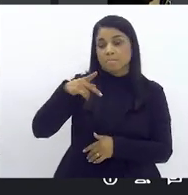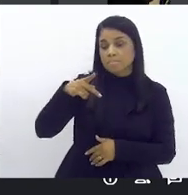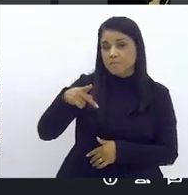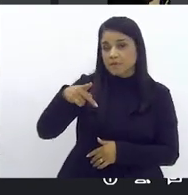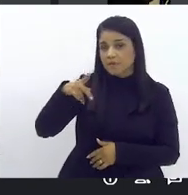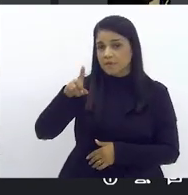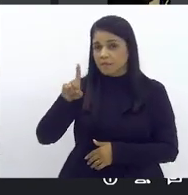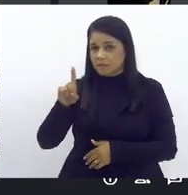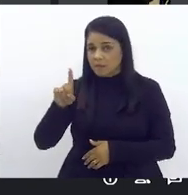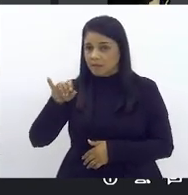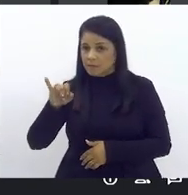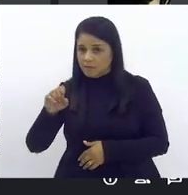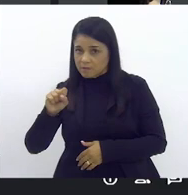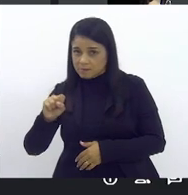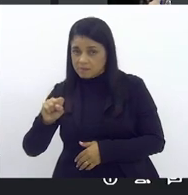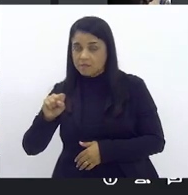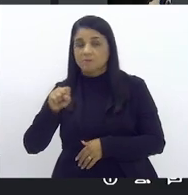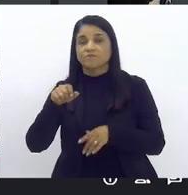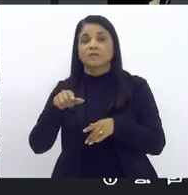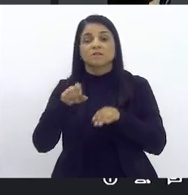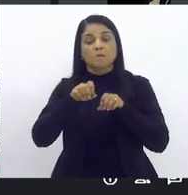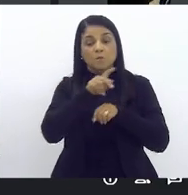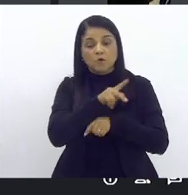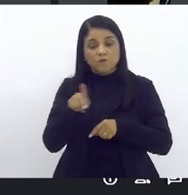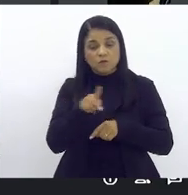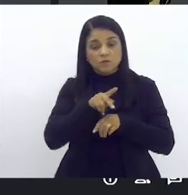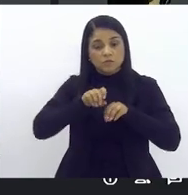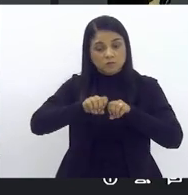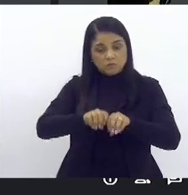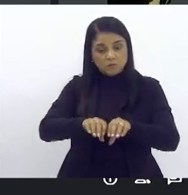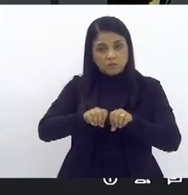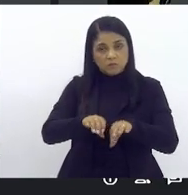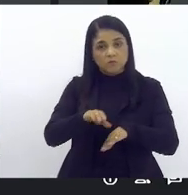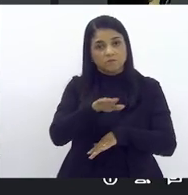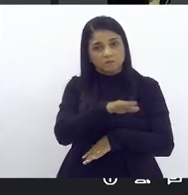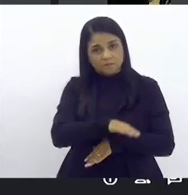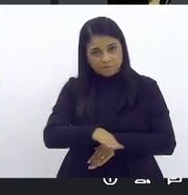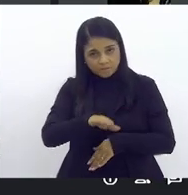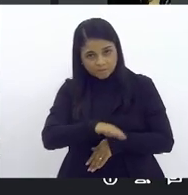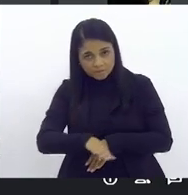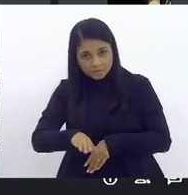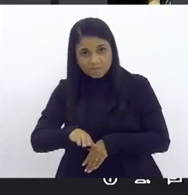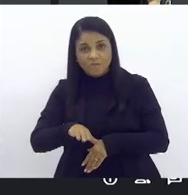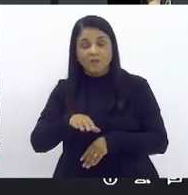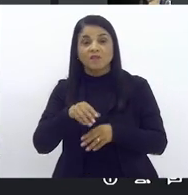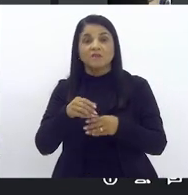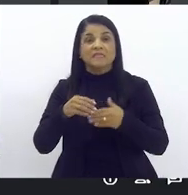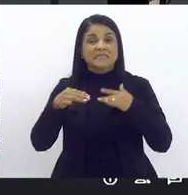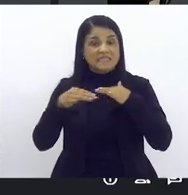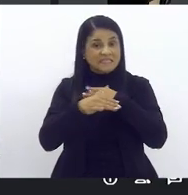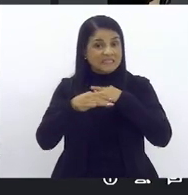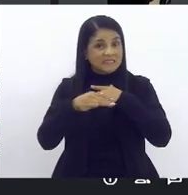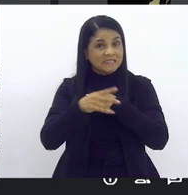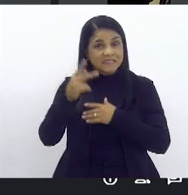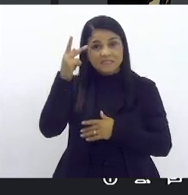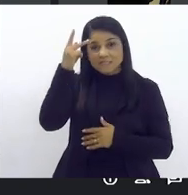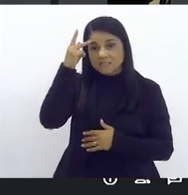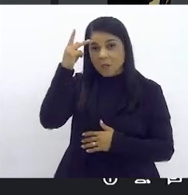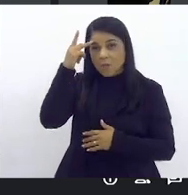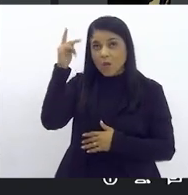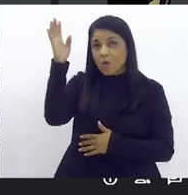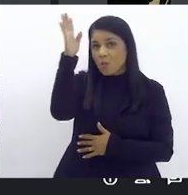para professoras de educação infantil. Então, vejam só, né, a maior cidade